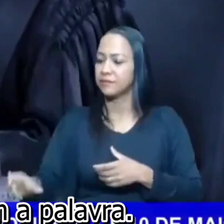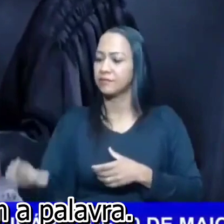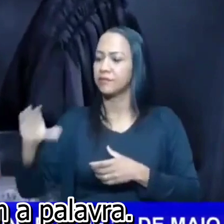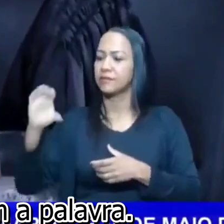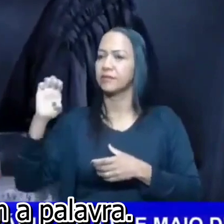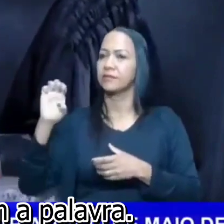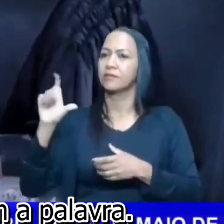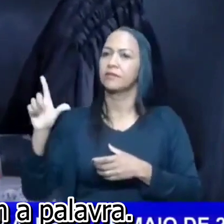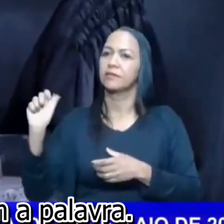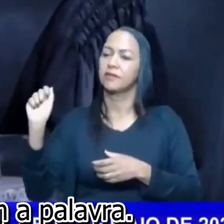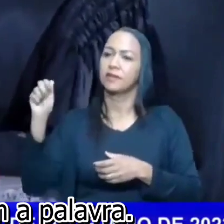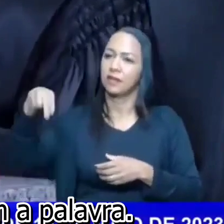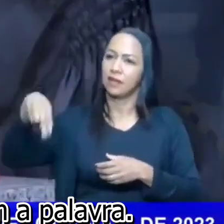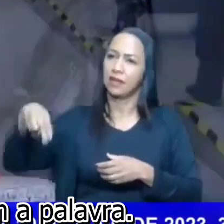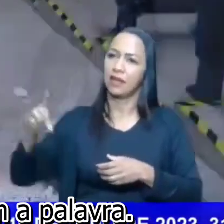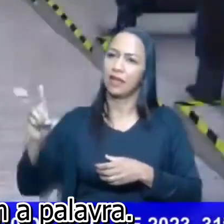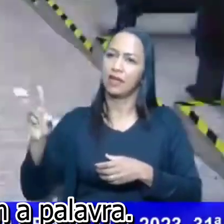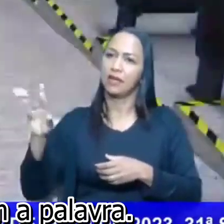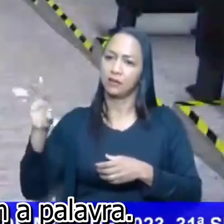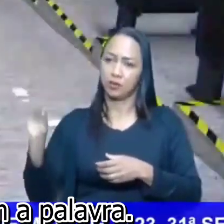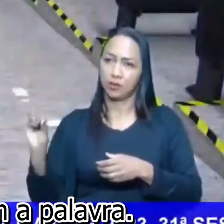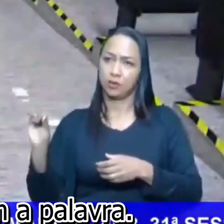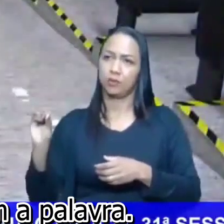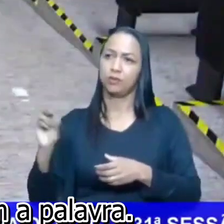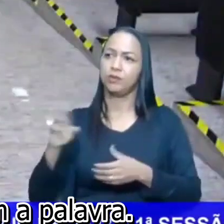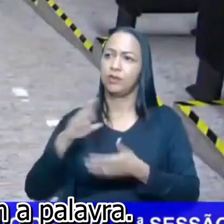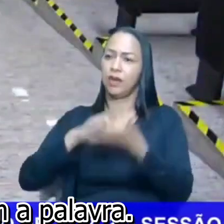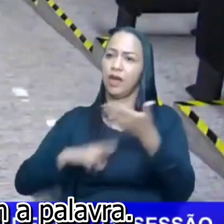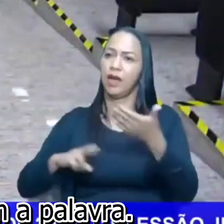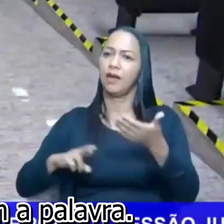Elandro Oliveira Aranha. Relator com a palavra.